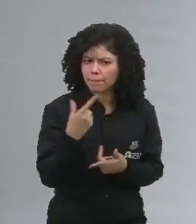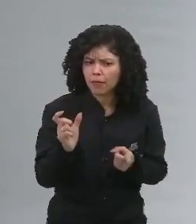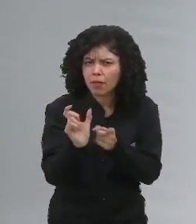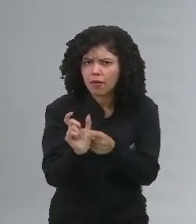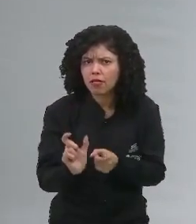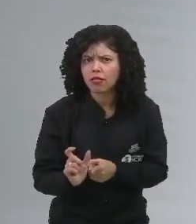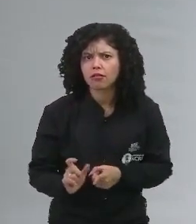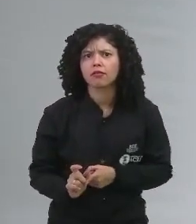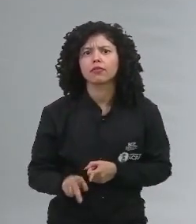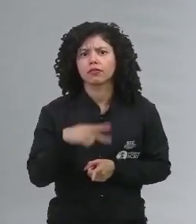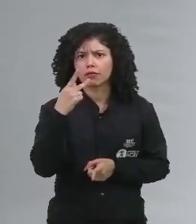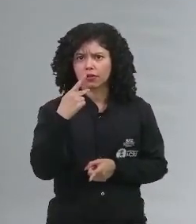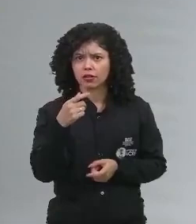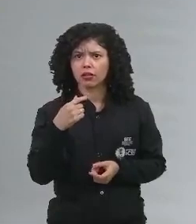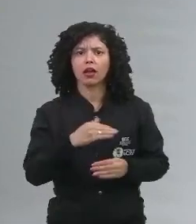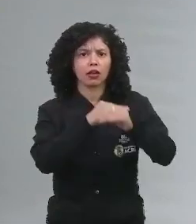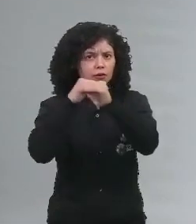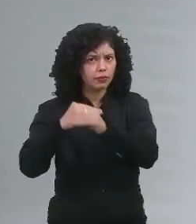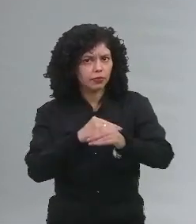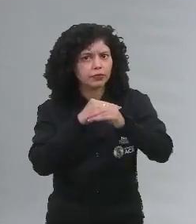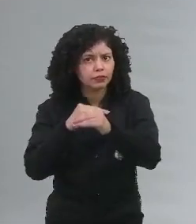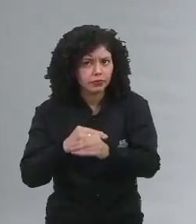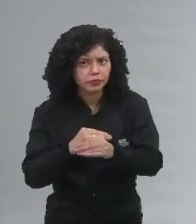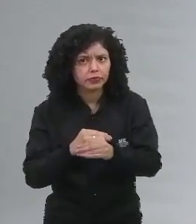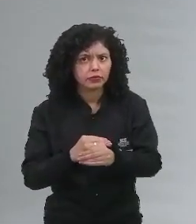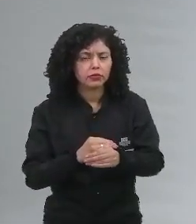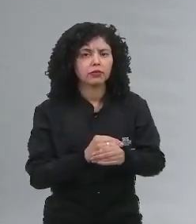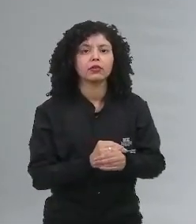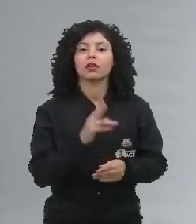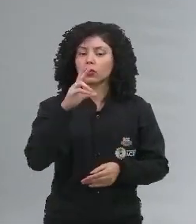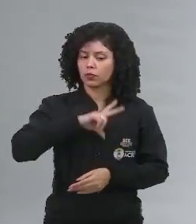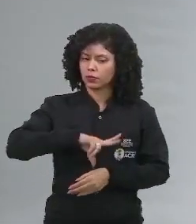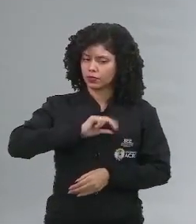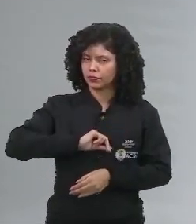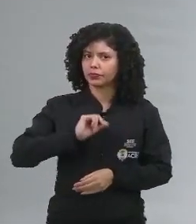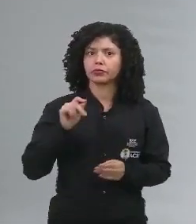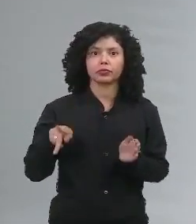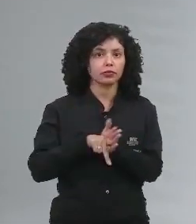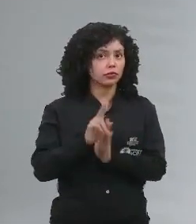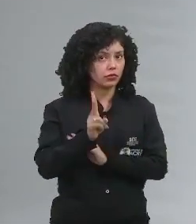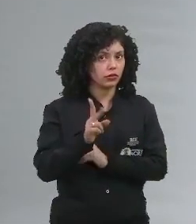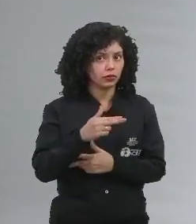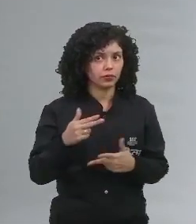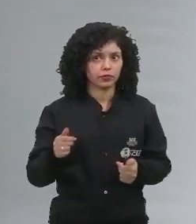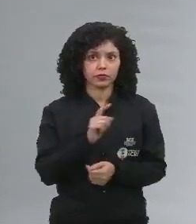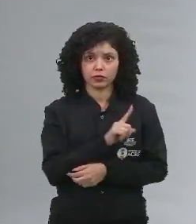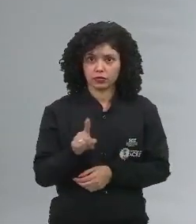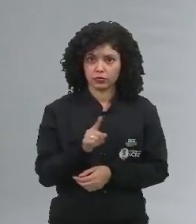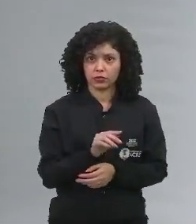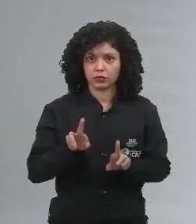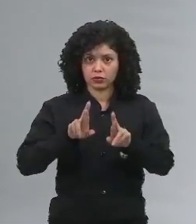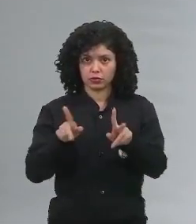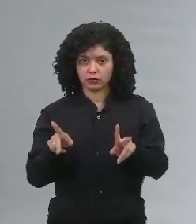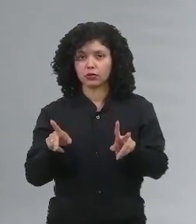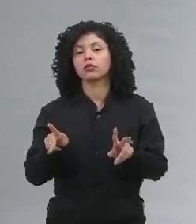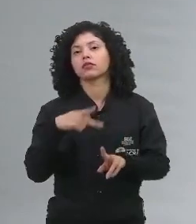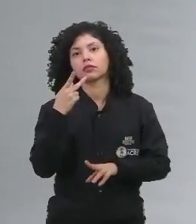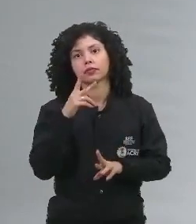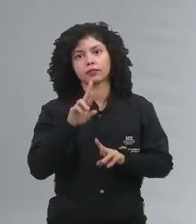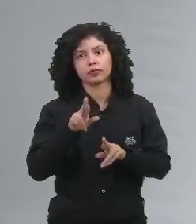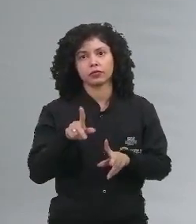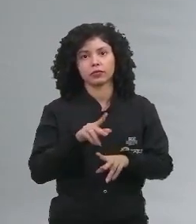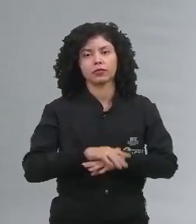palavra que eu pronuncio aqui, por exemplo, o português pronuncia da mesma forma? Ai, professor, eu acho que não. Eles têm uma forma de